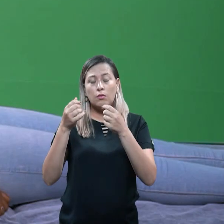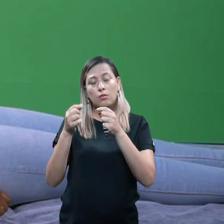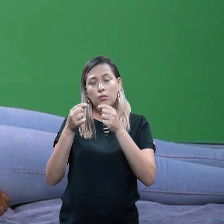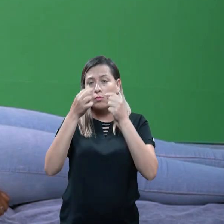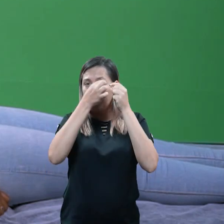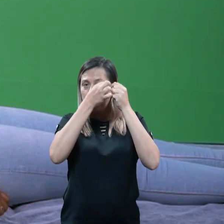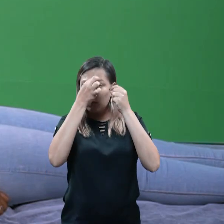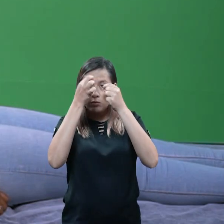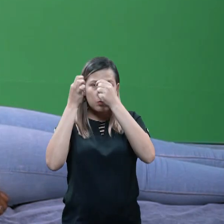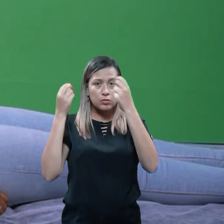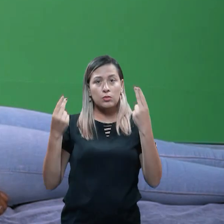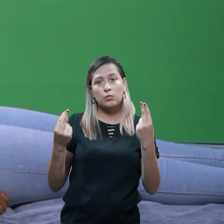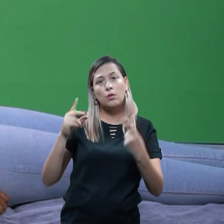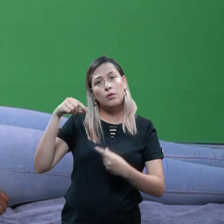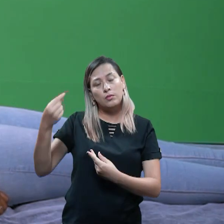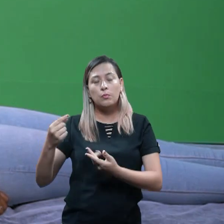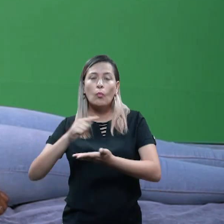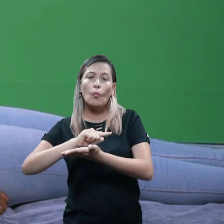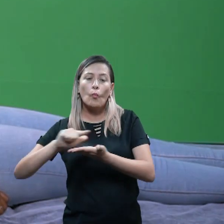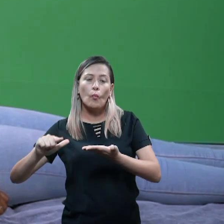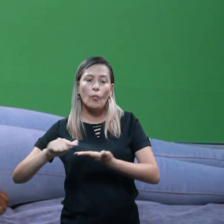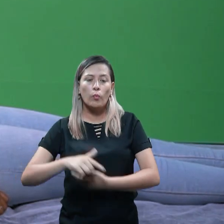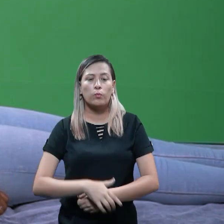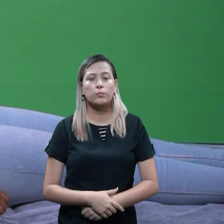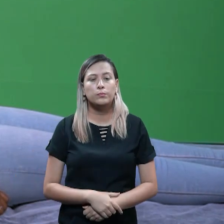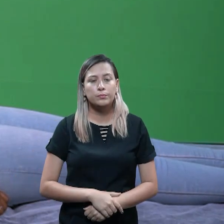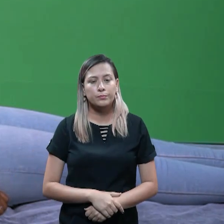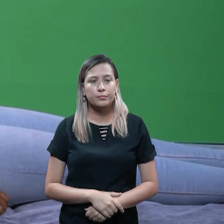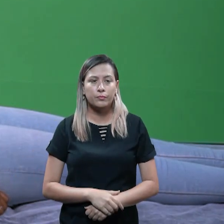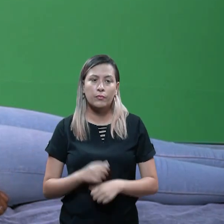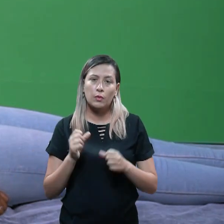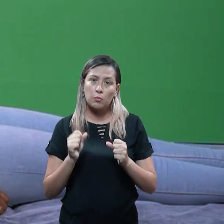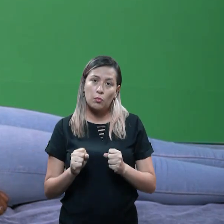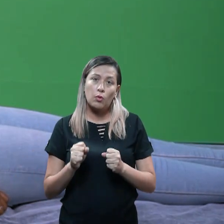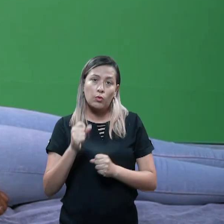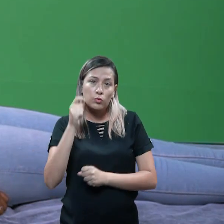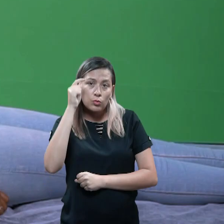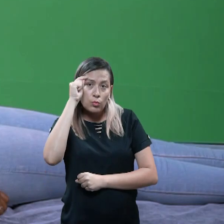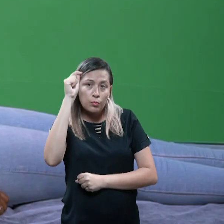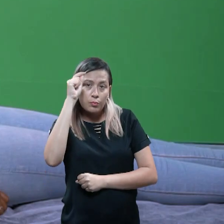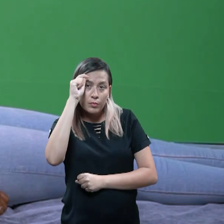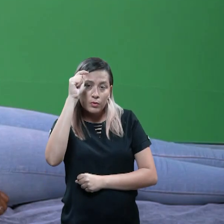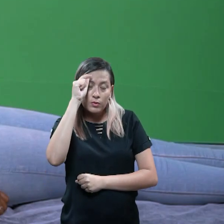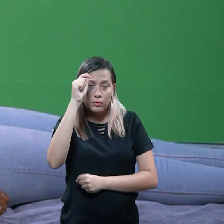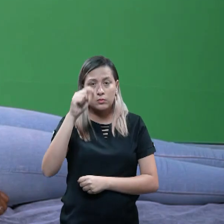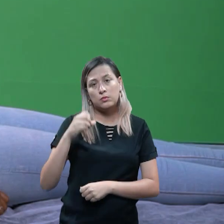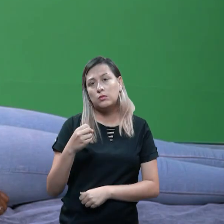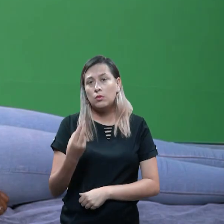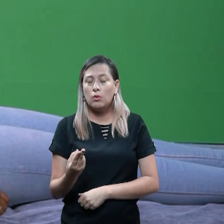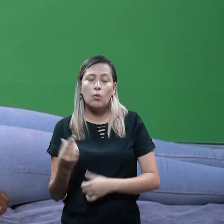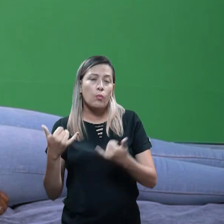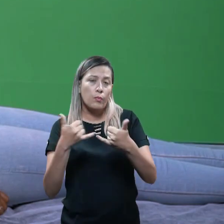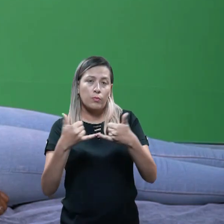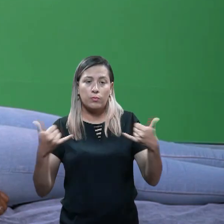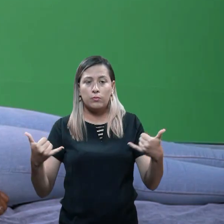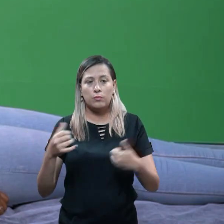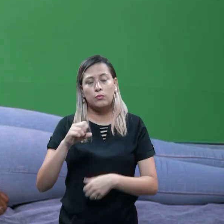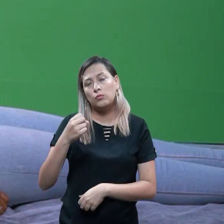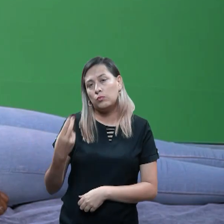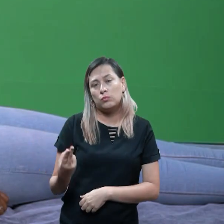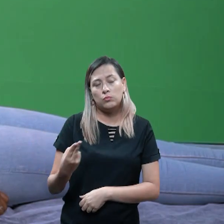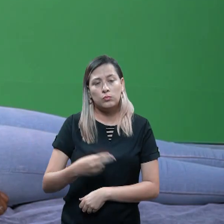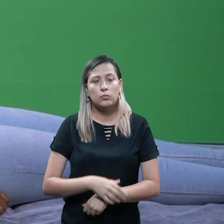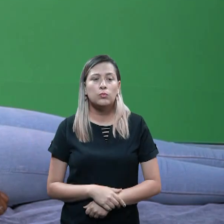e vou fazer a limpeza. Como que vai fazer a limpeza? Pode ser com pinça, pode ser com linha, pode ser